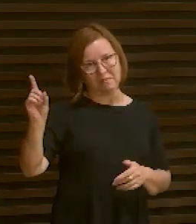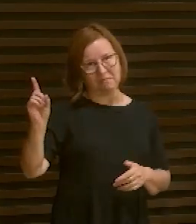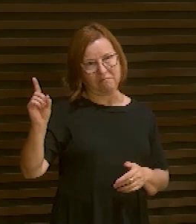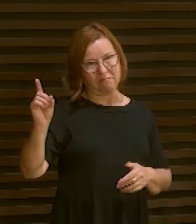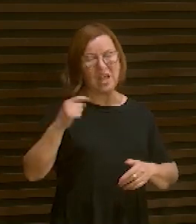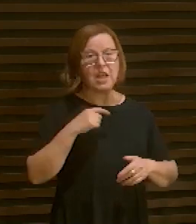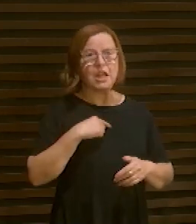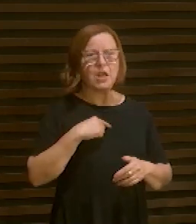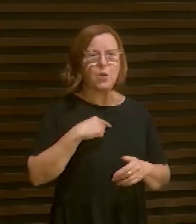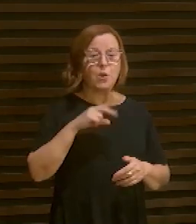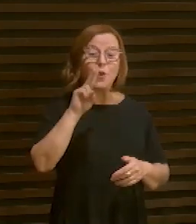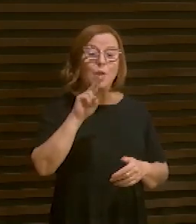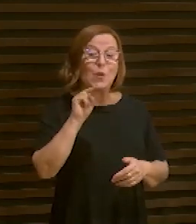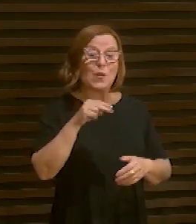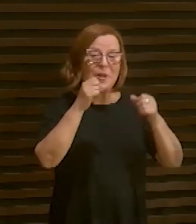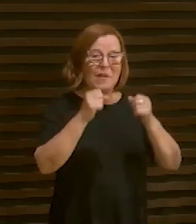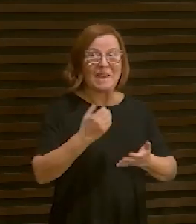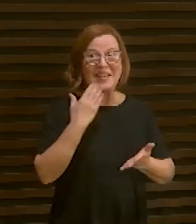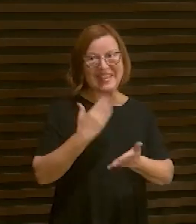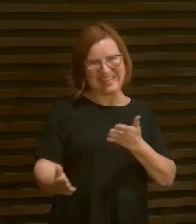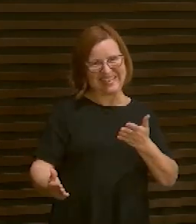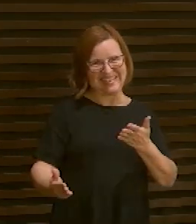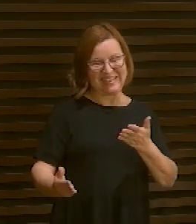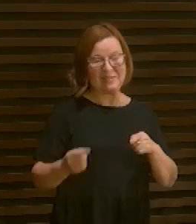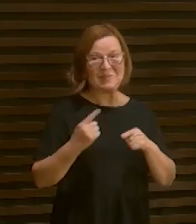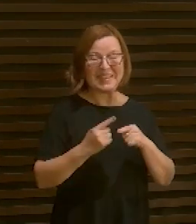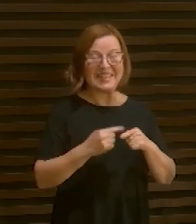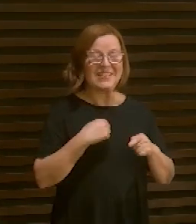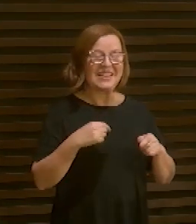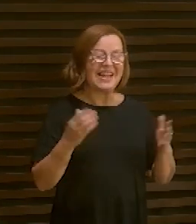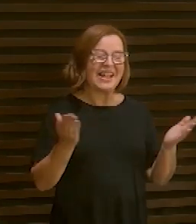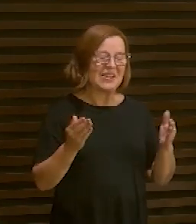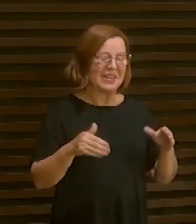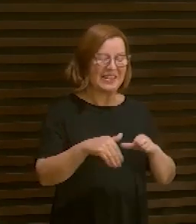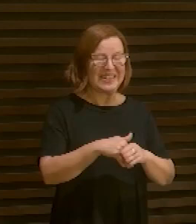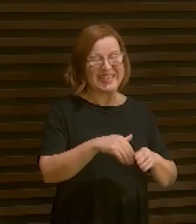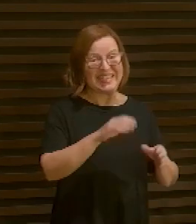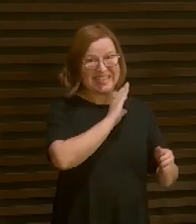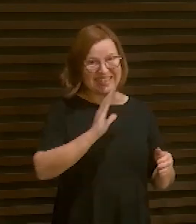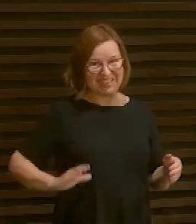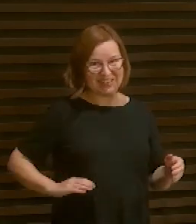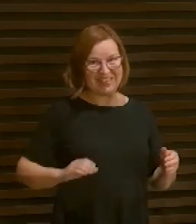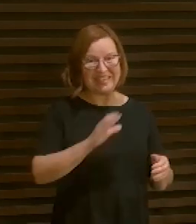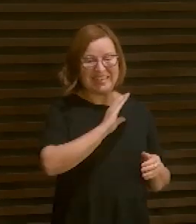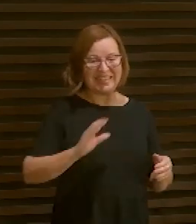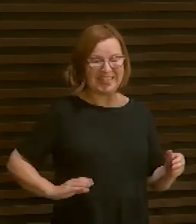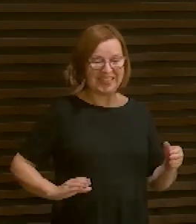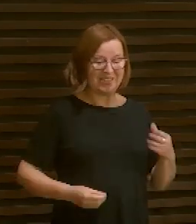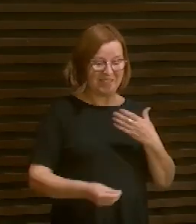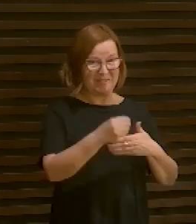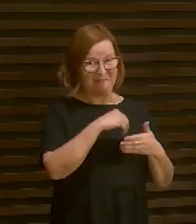me perder de Deus, porque eu agora estou em Cristo, e Cristo está em mim, e nós estamos no Pai.